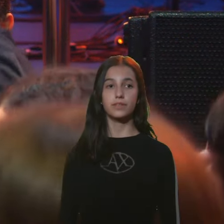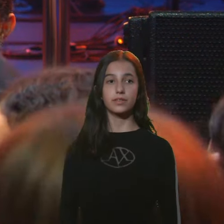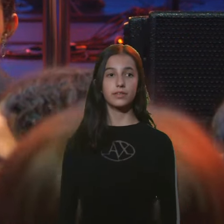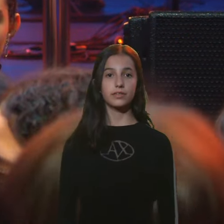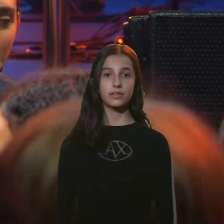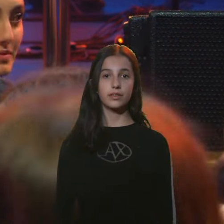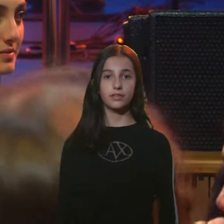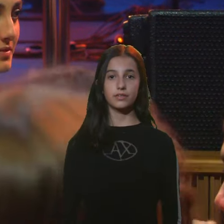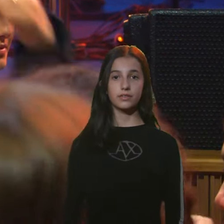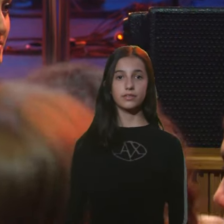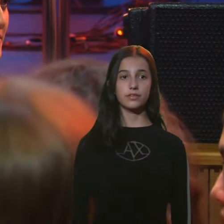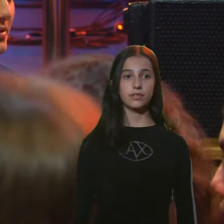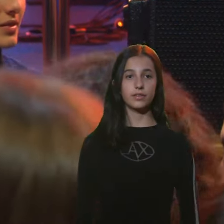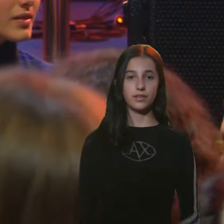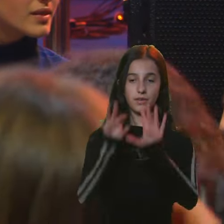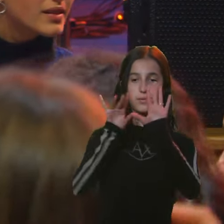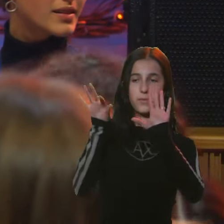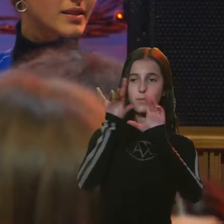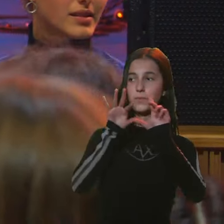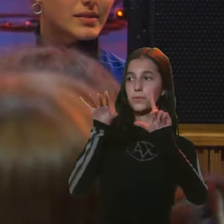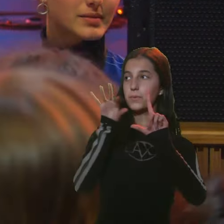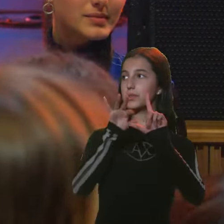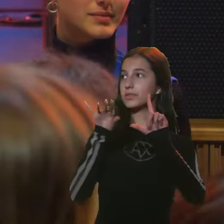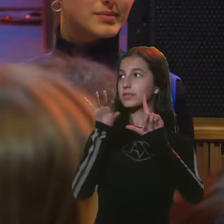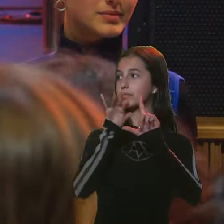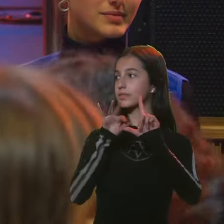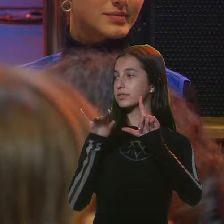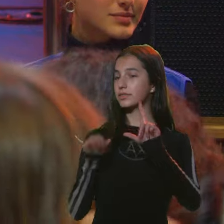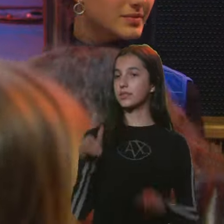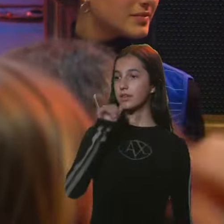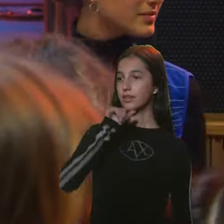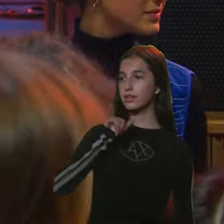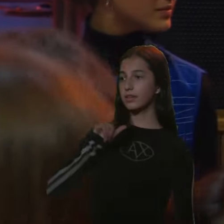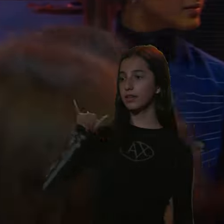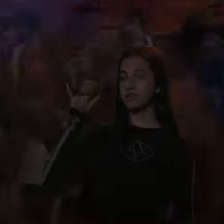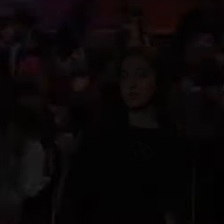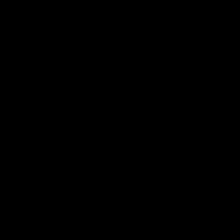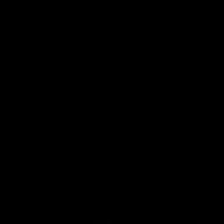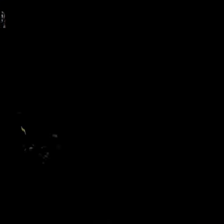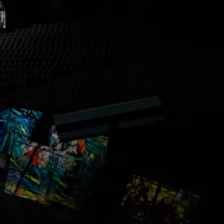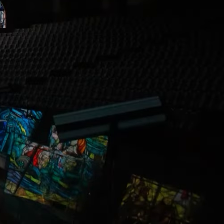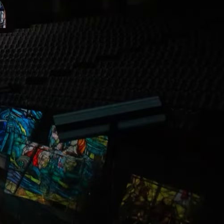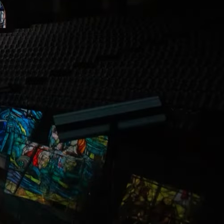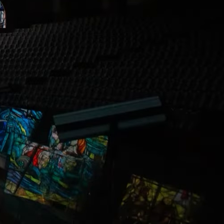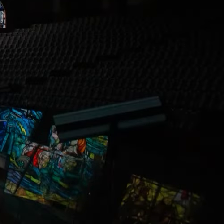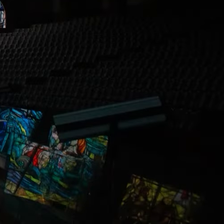celular para o QR Code ou falar com o pessoal aqui de colete azul e preto, tá certo?